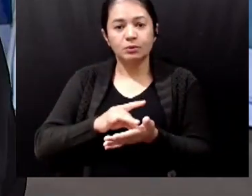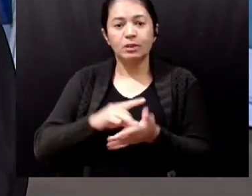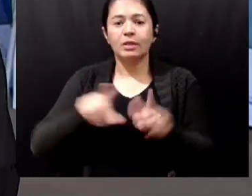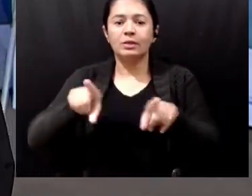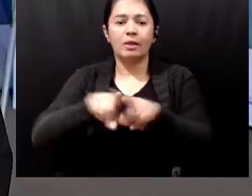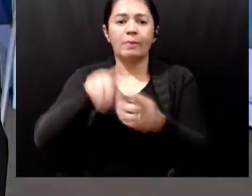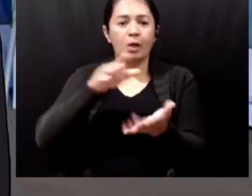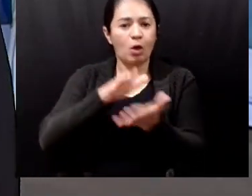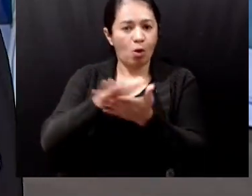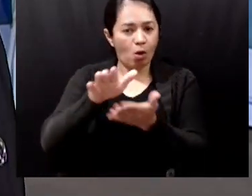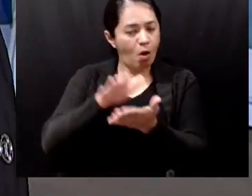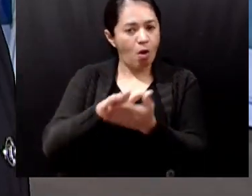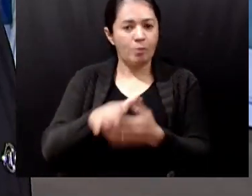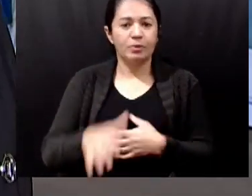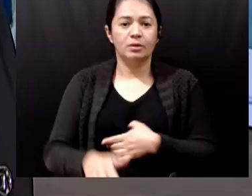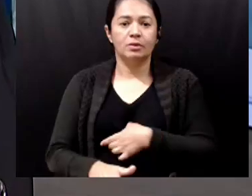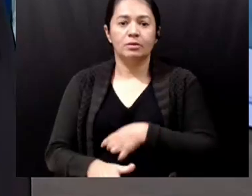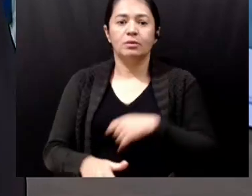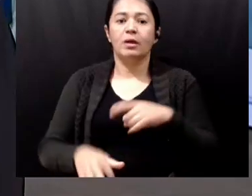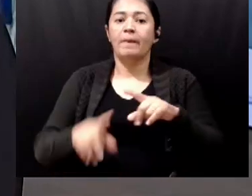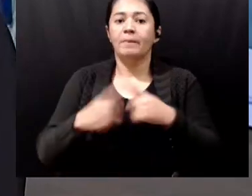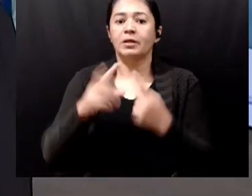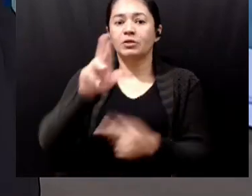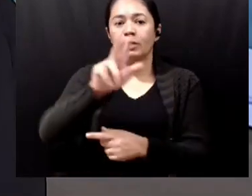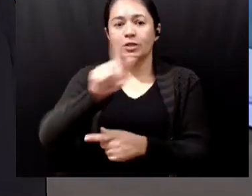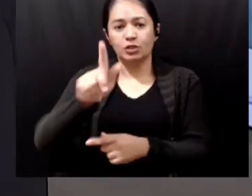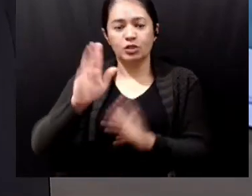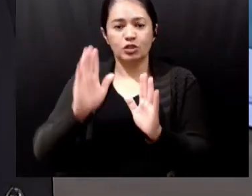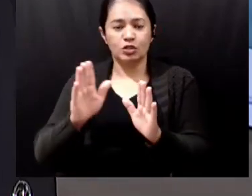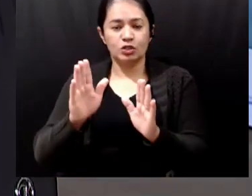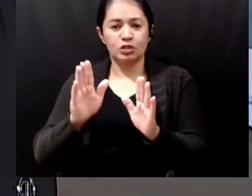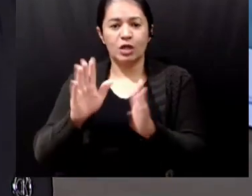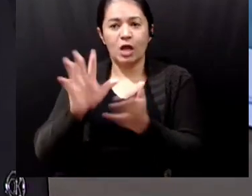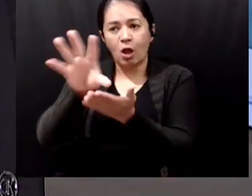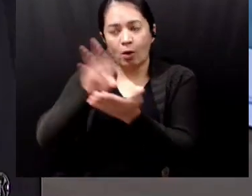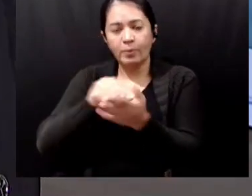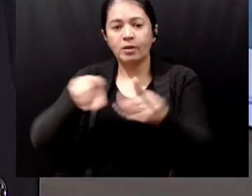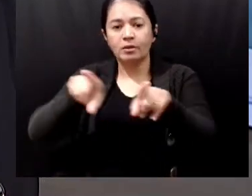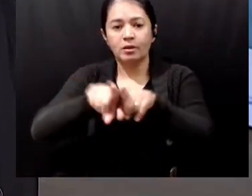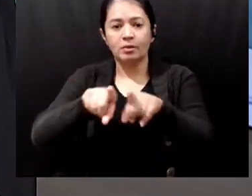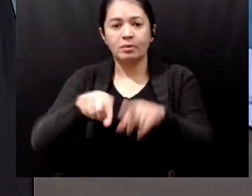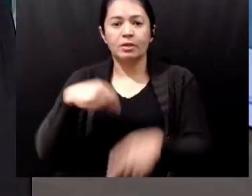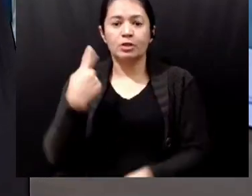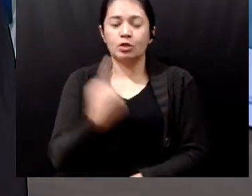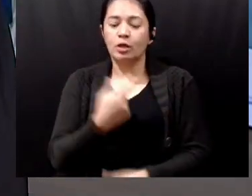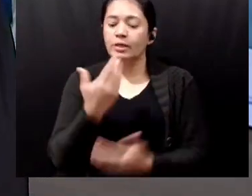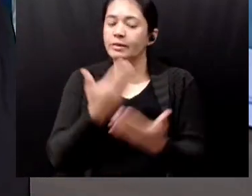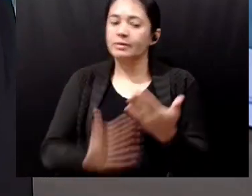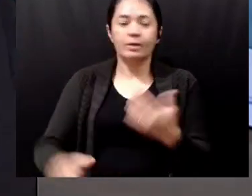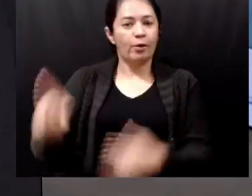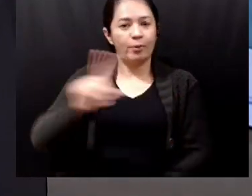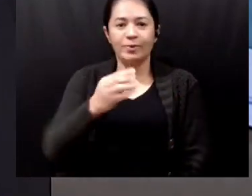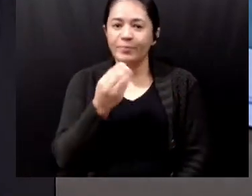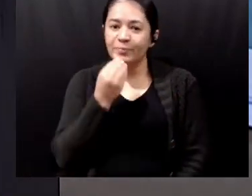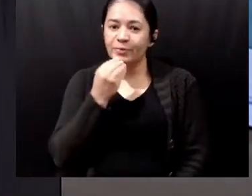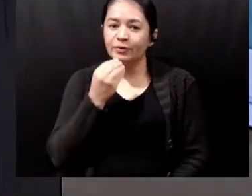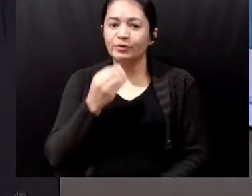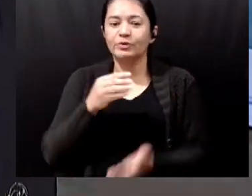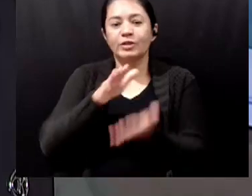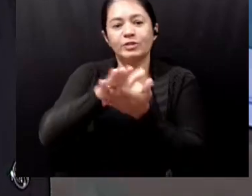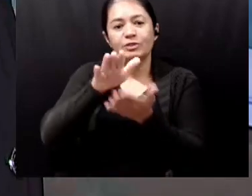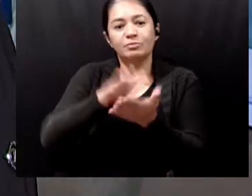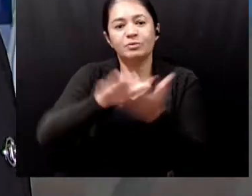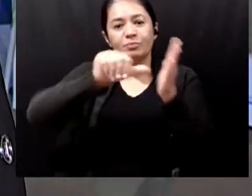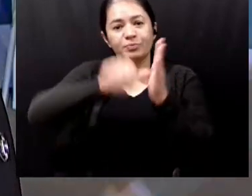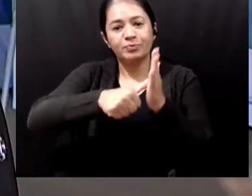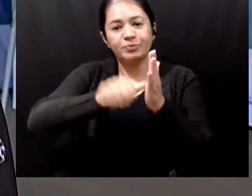próprio IRGD ele faz essa cópia para que a gente não perca, né, a oportunidade da emissão desse documento. E também